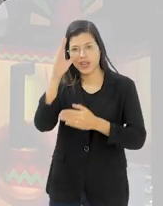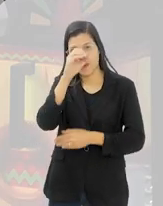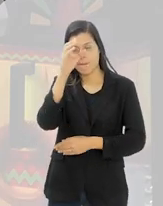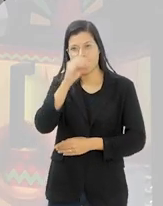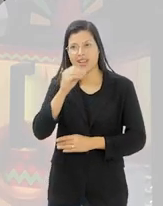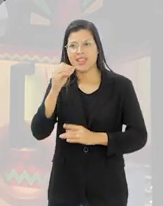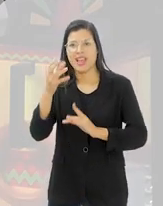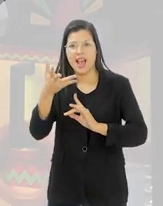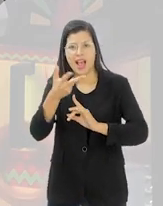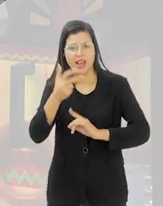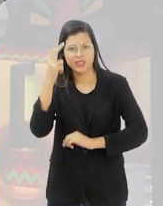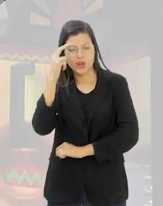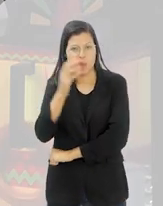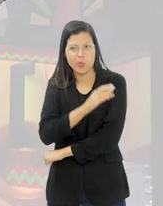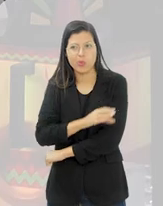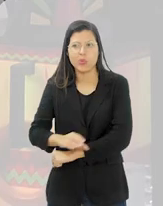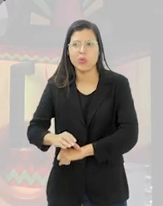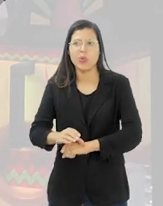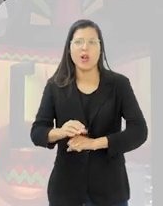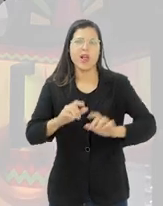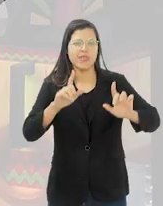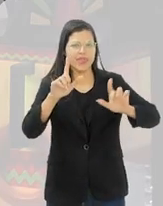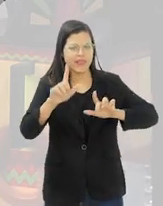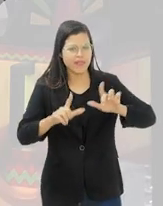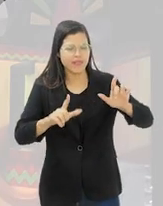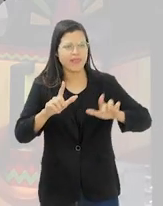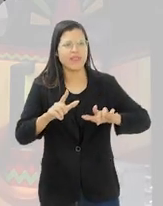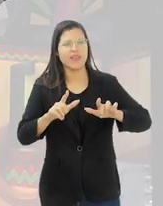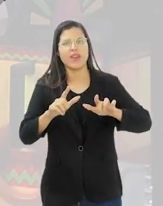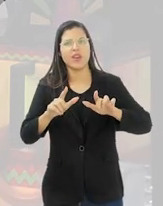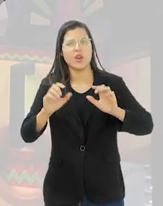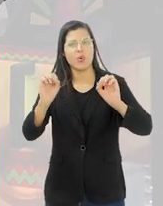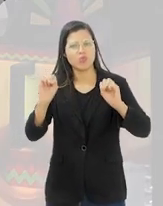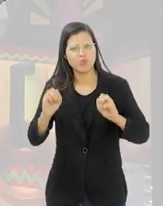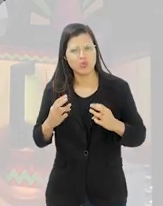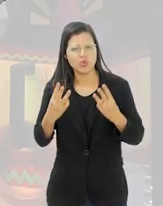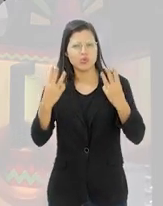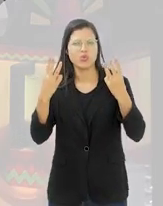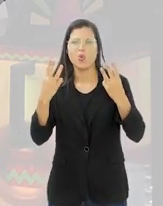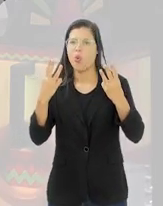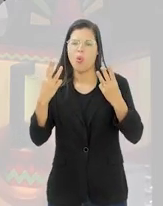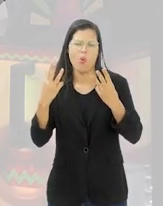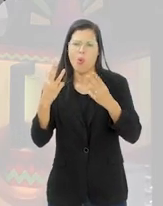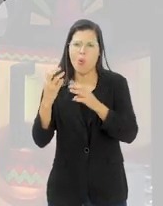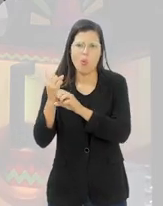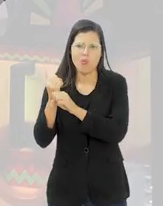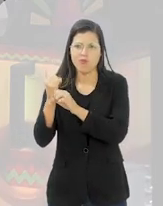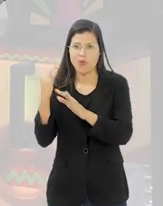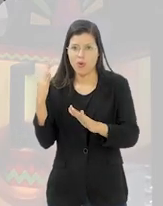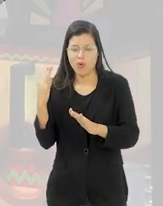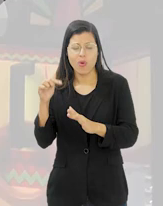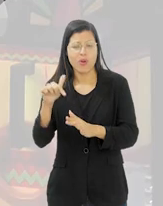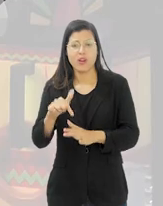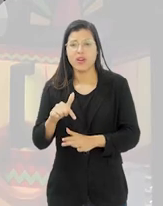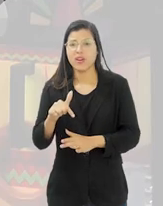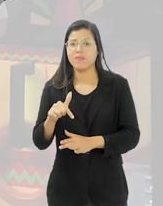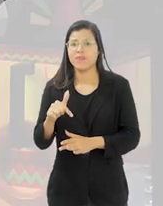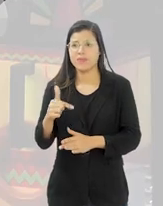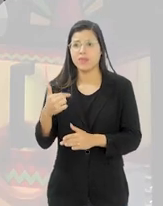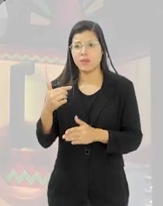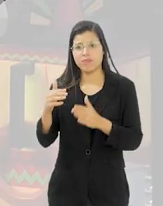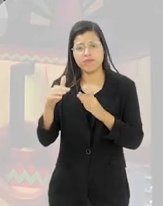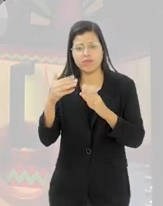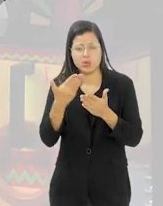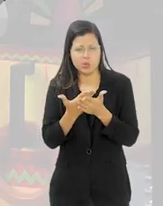o pobre teve acesso, que foi a TV, foi o carnaval, foi um show temático, folclórico, não importa. Porque assim, pelo menos eu venho